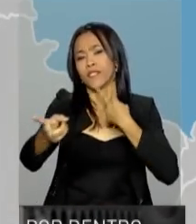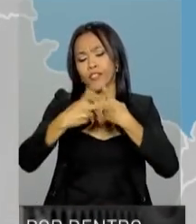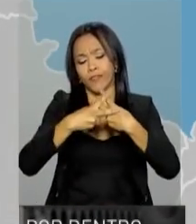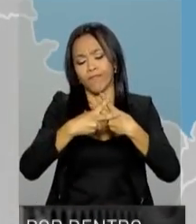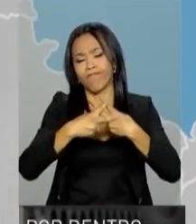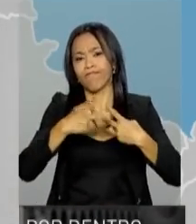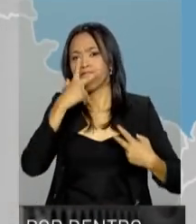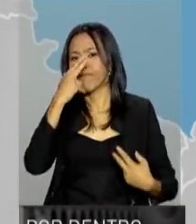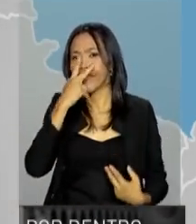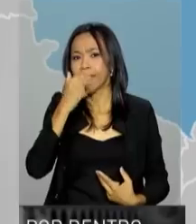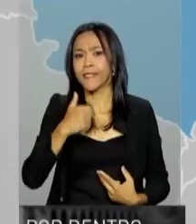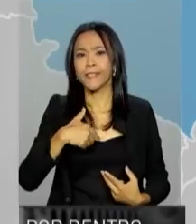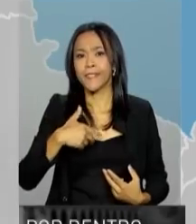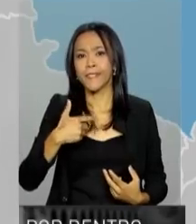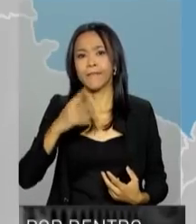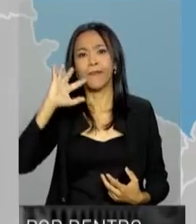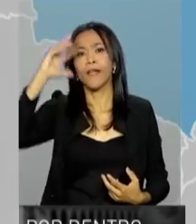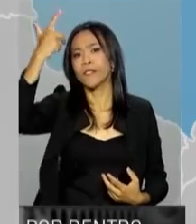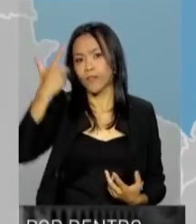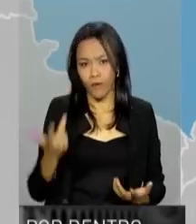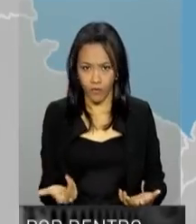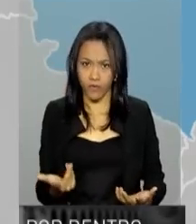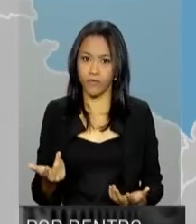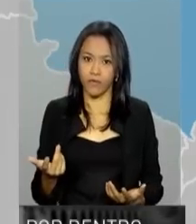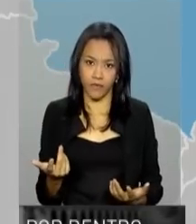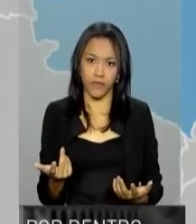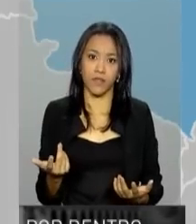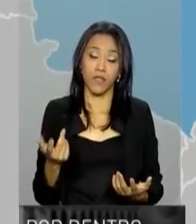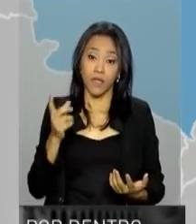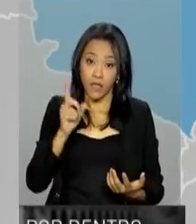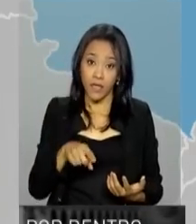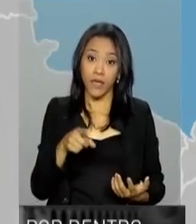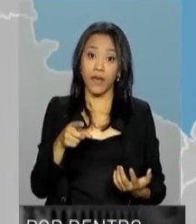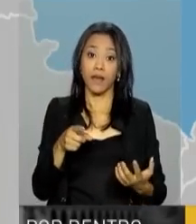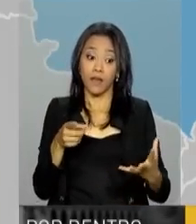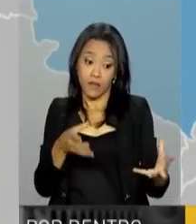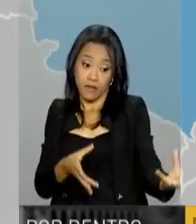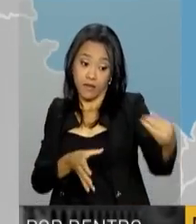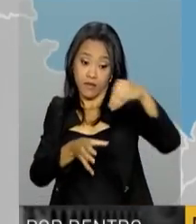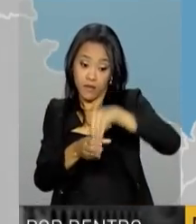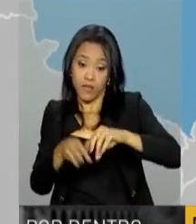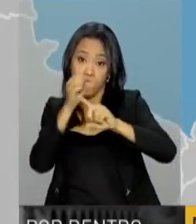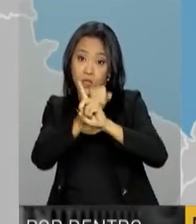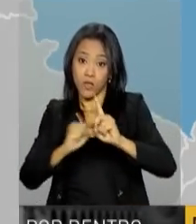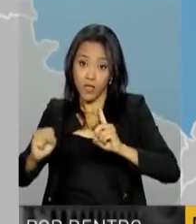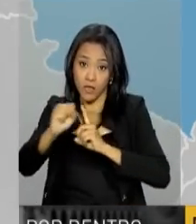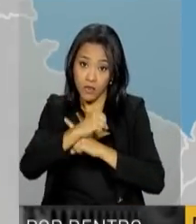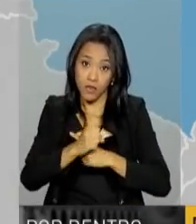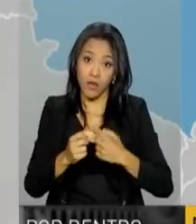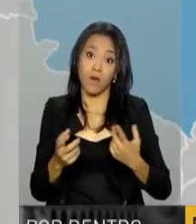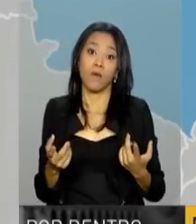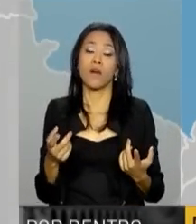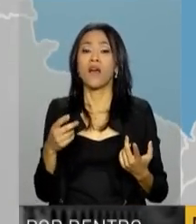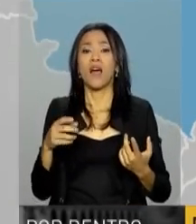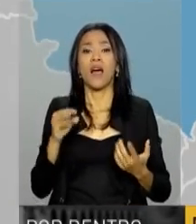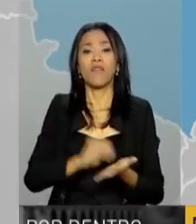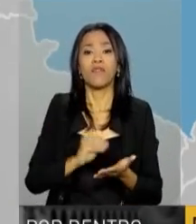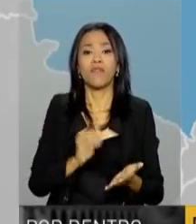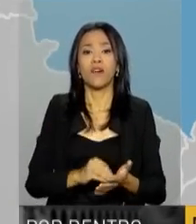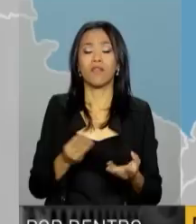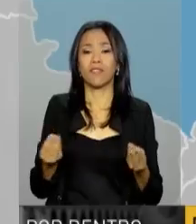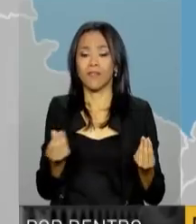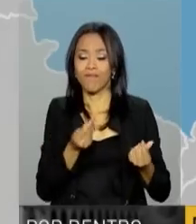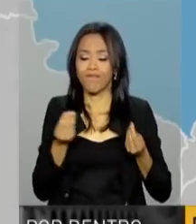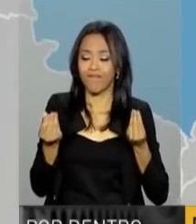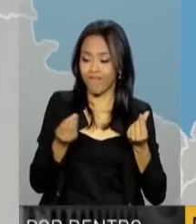dá os resultados que a gente busca de ressocialização o enfrentamento à insegurança parece um